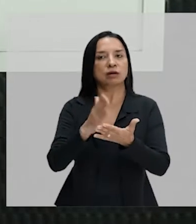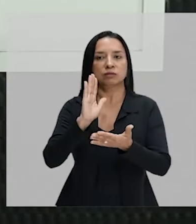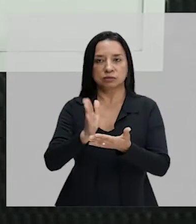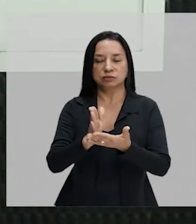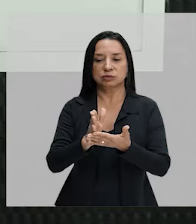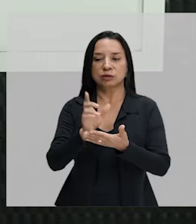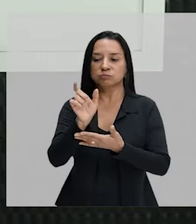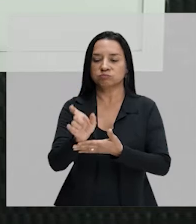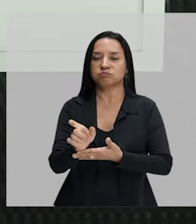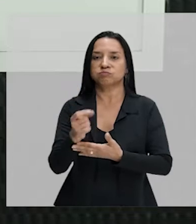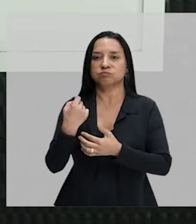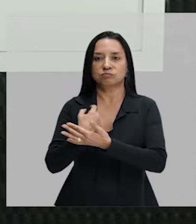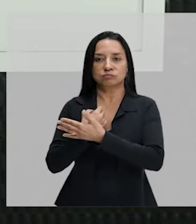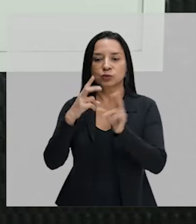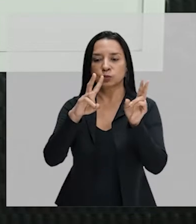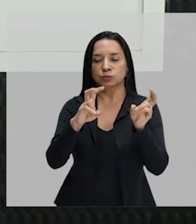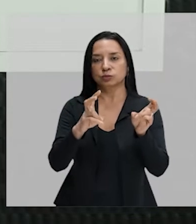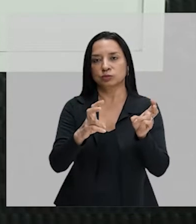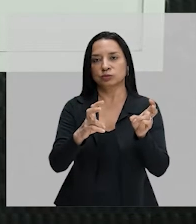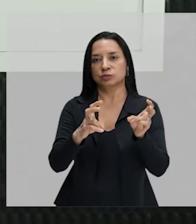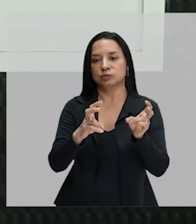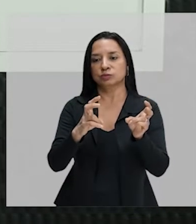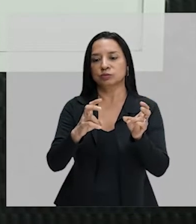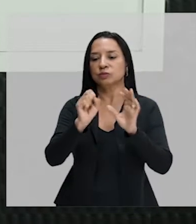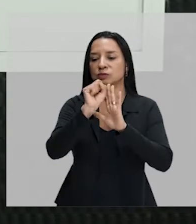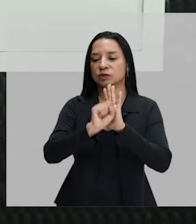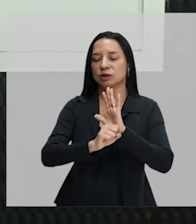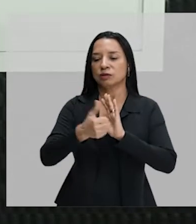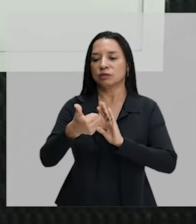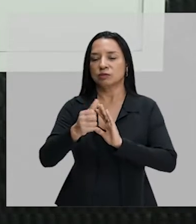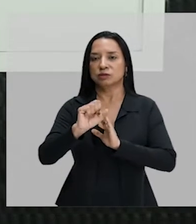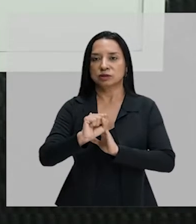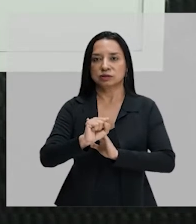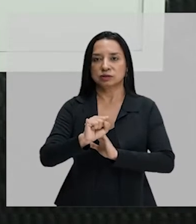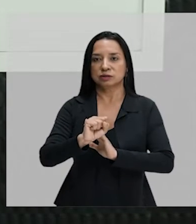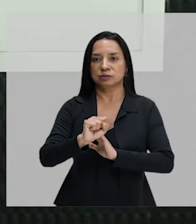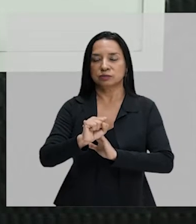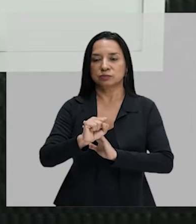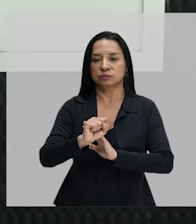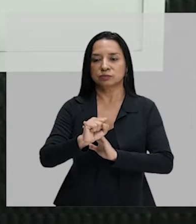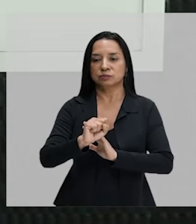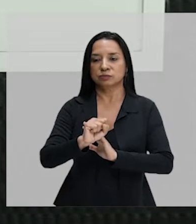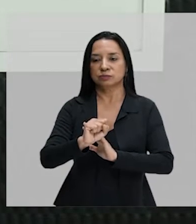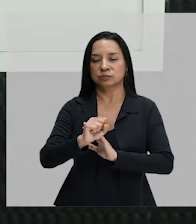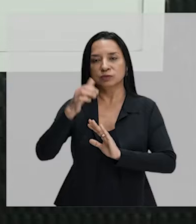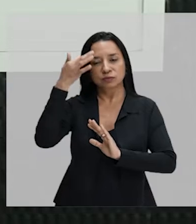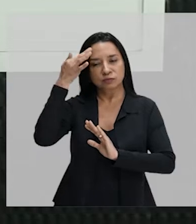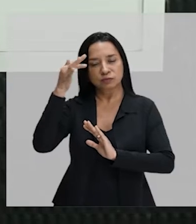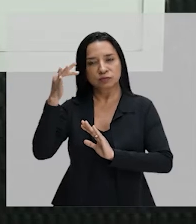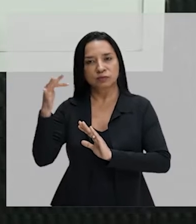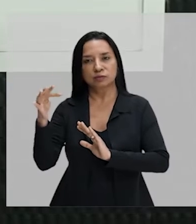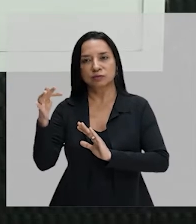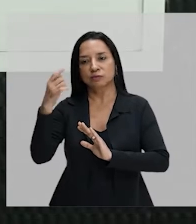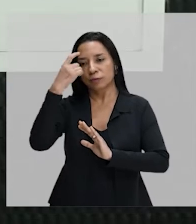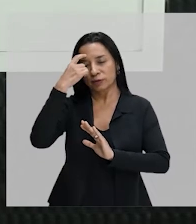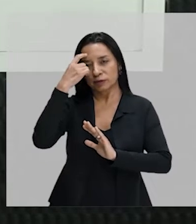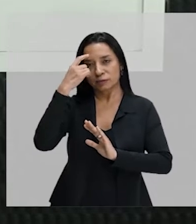isso, que ali pelo século XVIII, Baumgarten, um filósofo, um